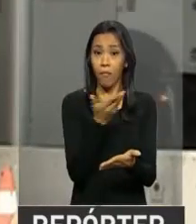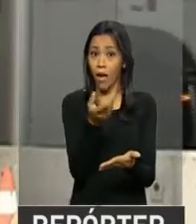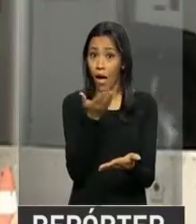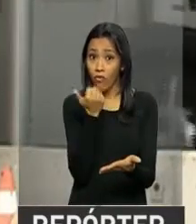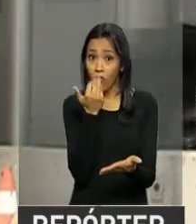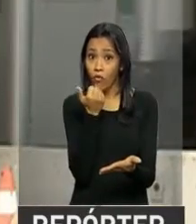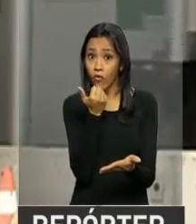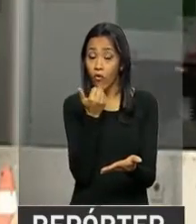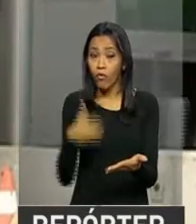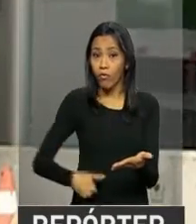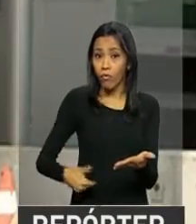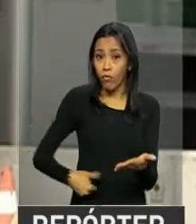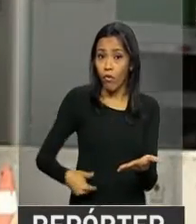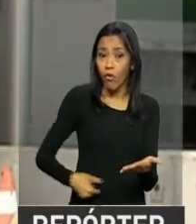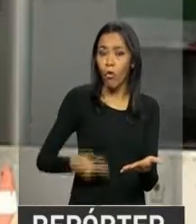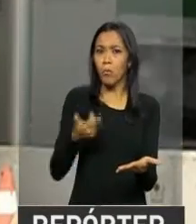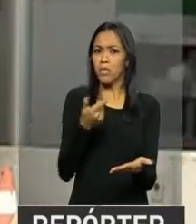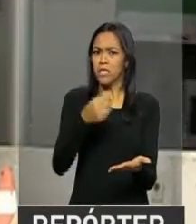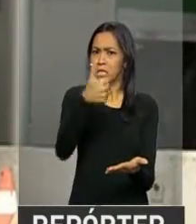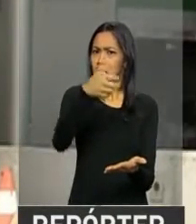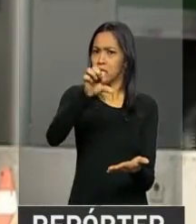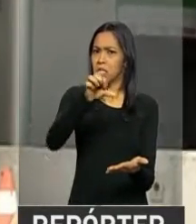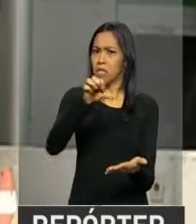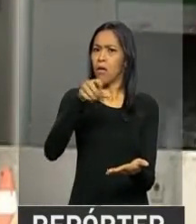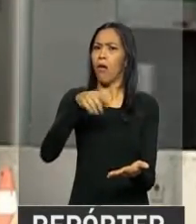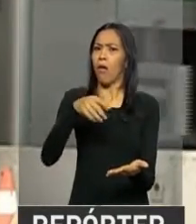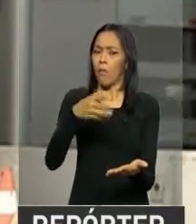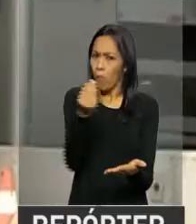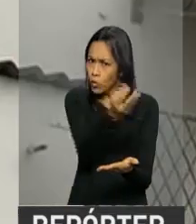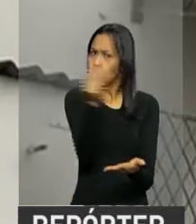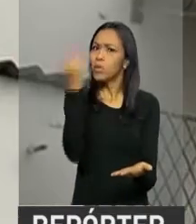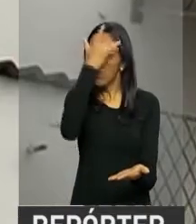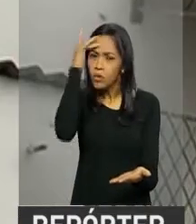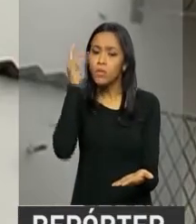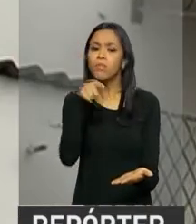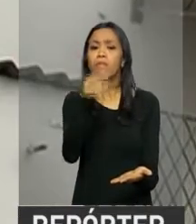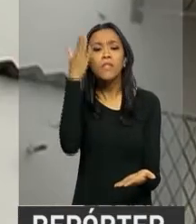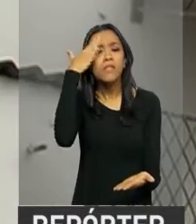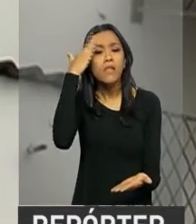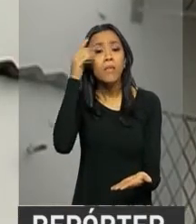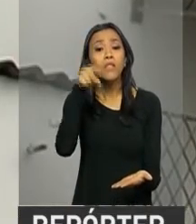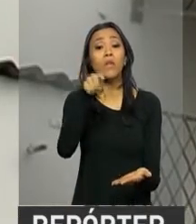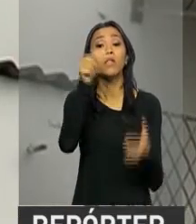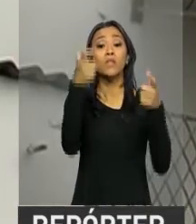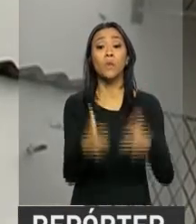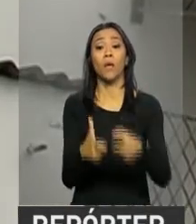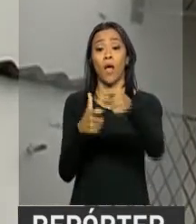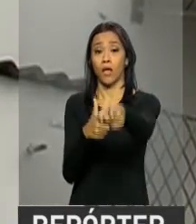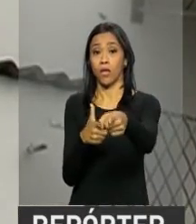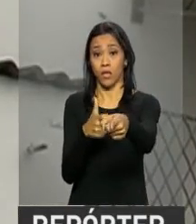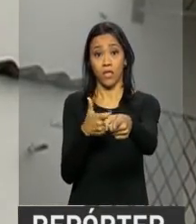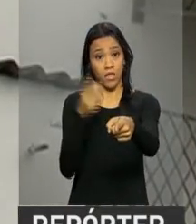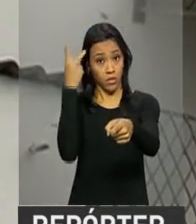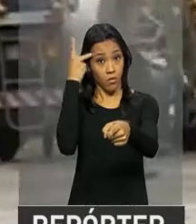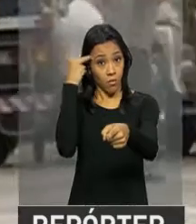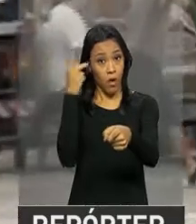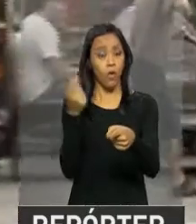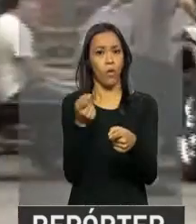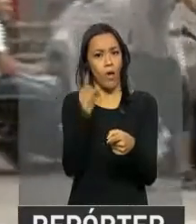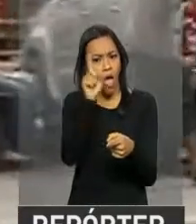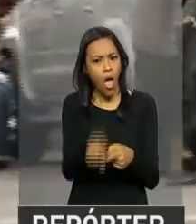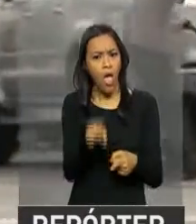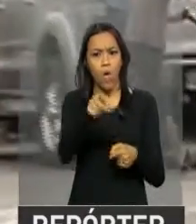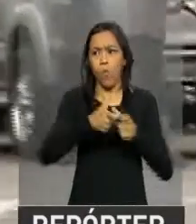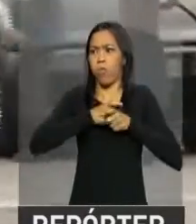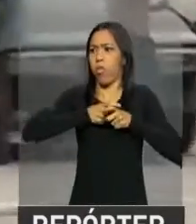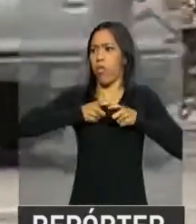milhões de pessoas, segundo pesquisa da Embrapa. Para se ter uma ideia, só na CEAGESP em São Paulo, o maior entreposto da